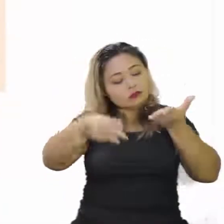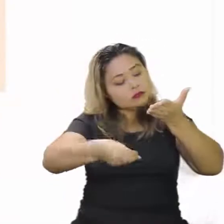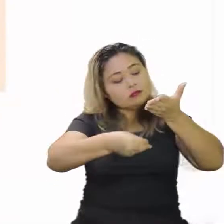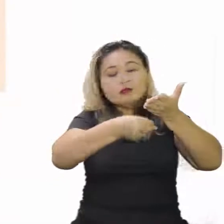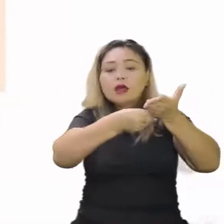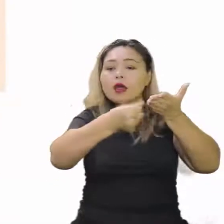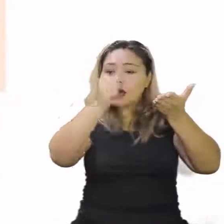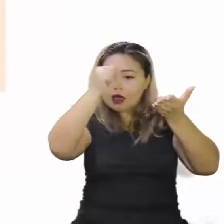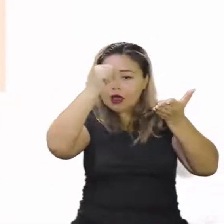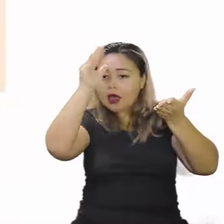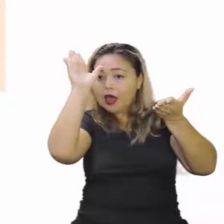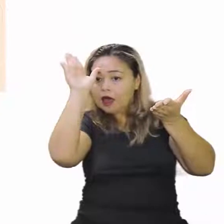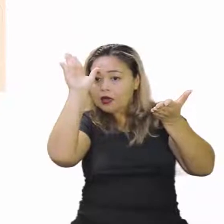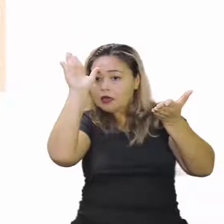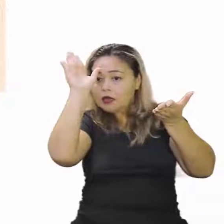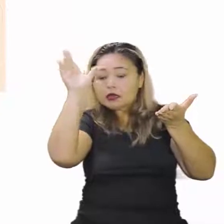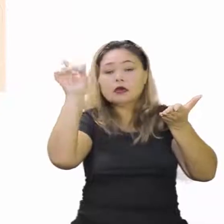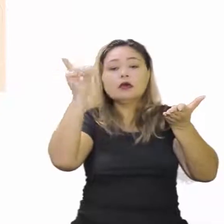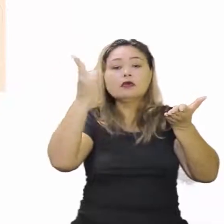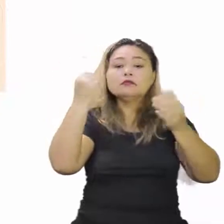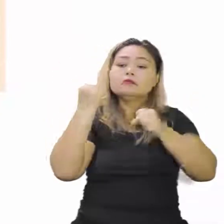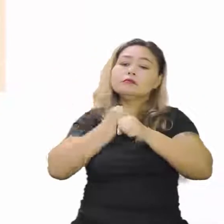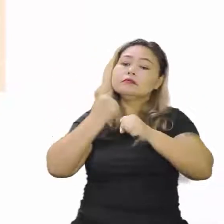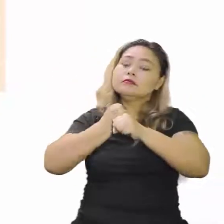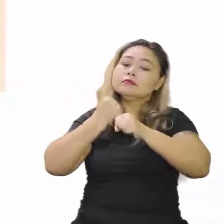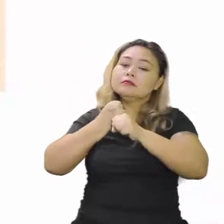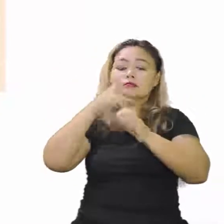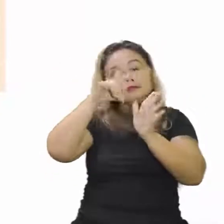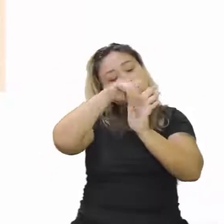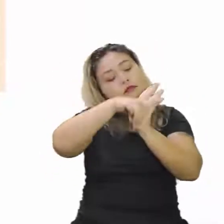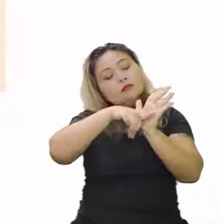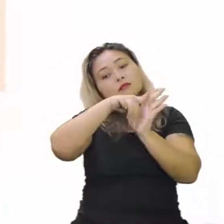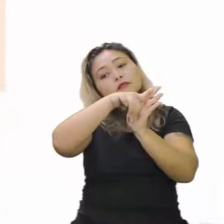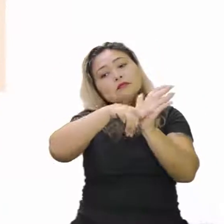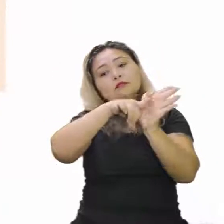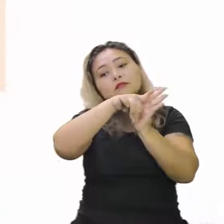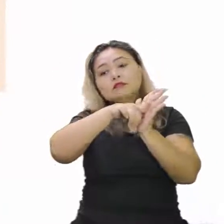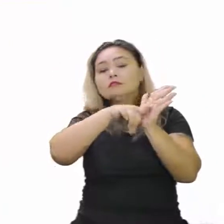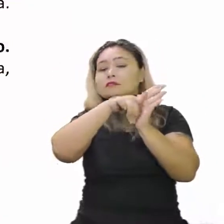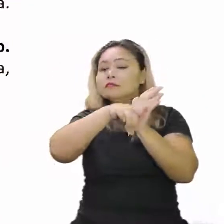Acre e a construção da estrada de ferro Madeira